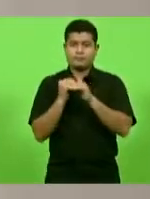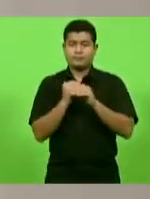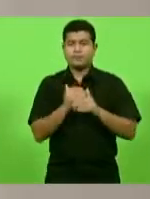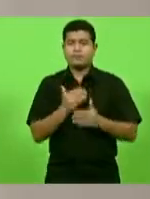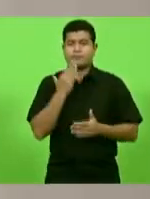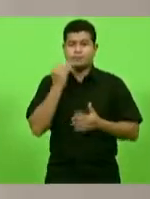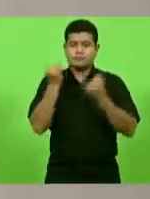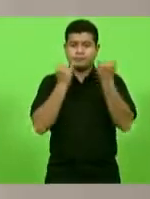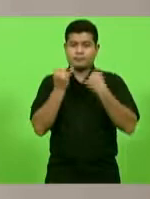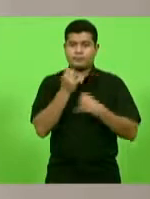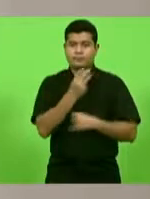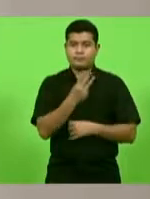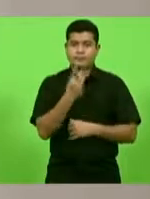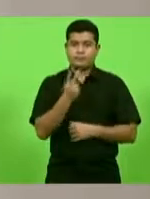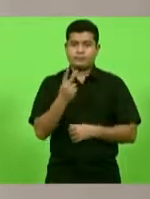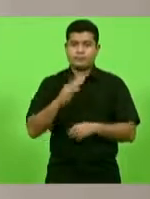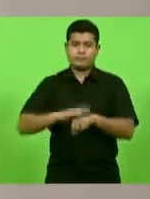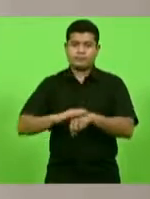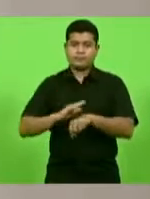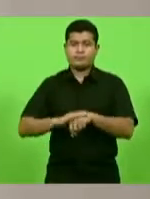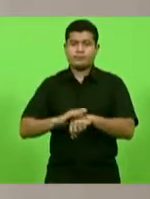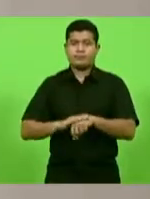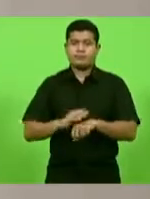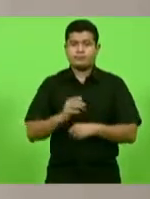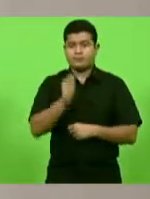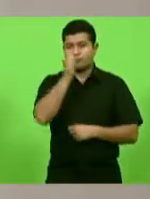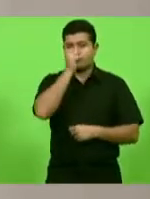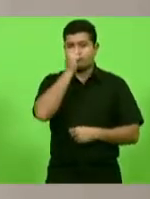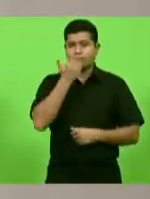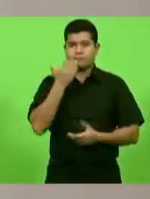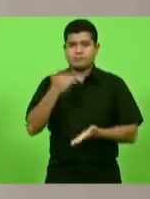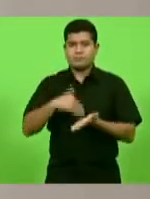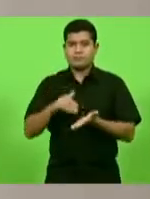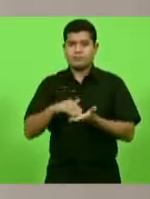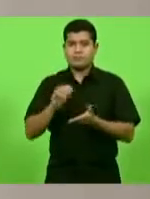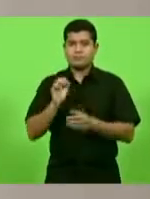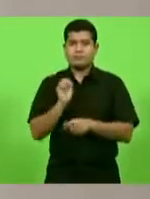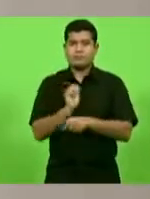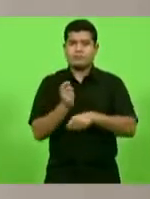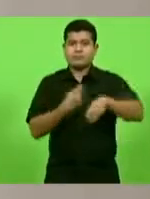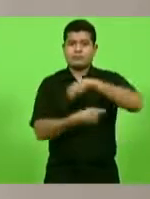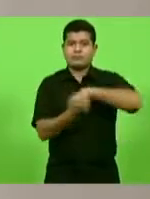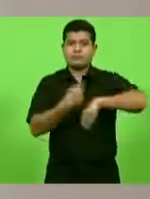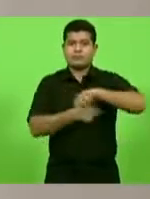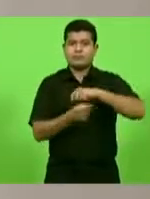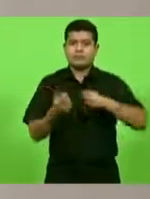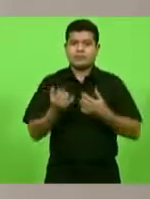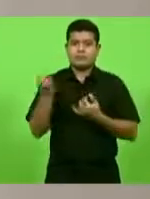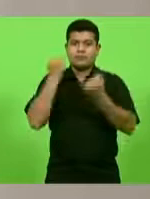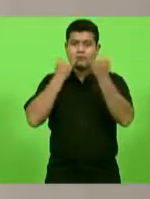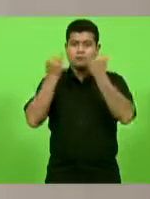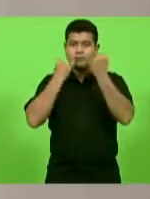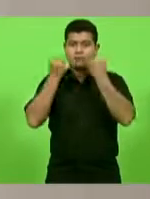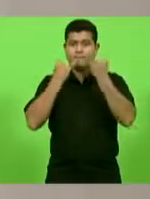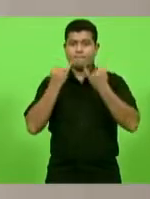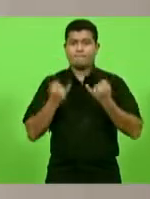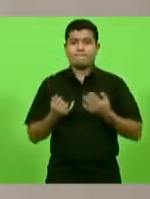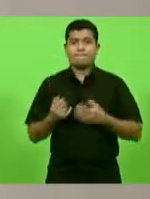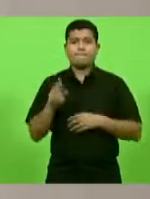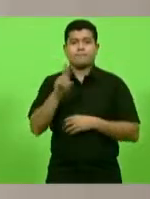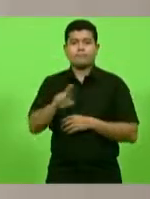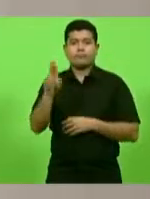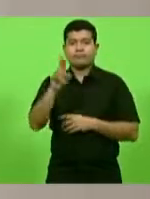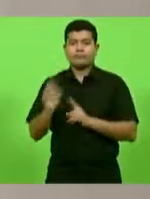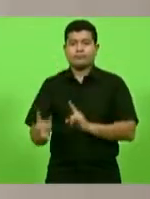unanimidade. Pedido de informação 232, autor deputado João Amin, solicitando ao secretário de Estado da Administração informações acerca da utilização do imóvel com endereço